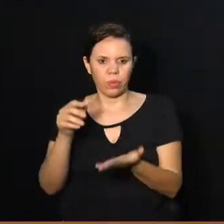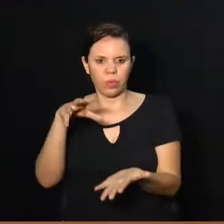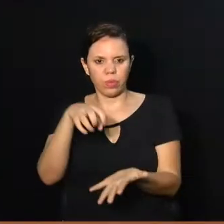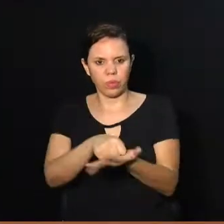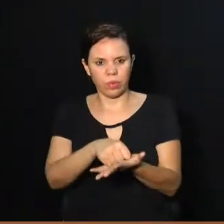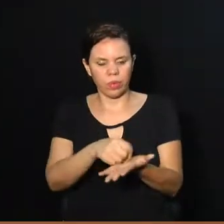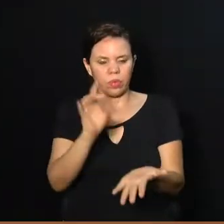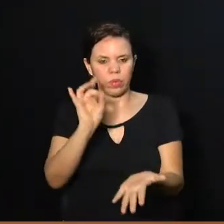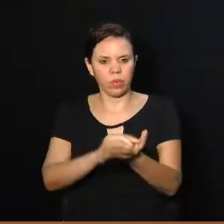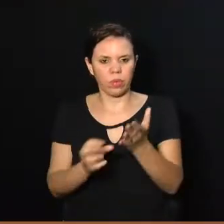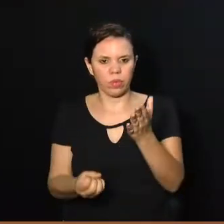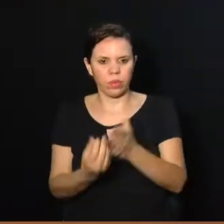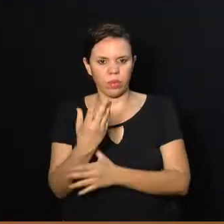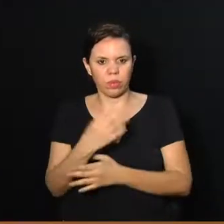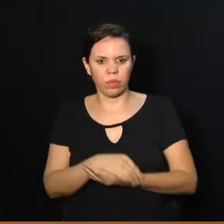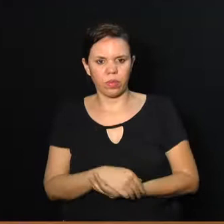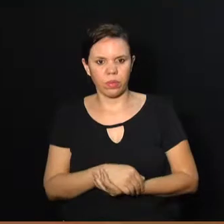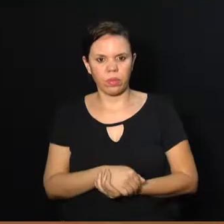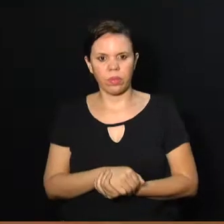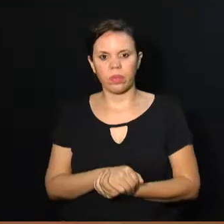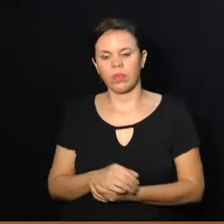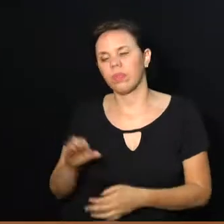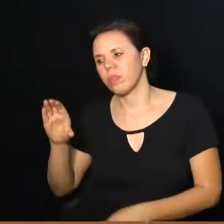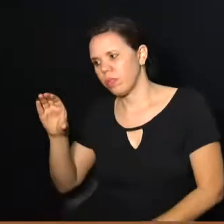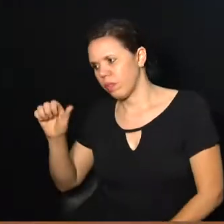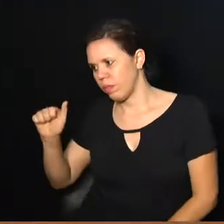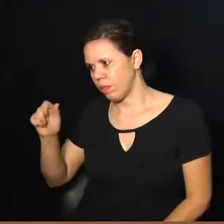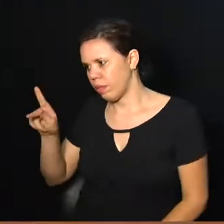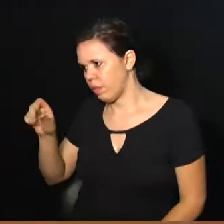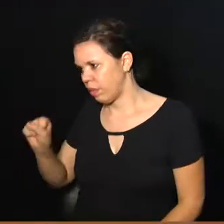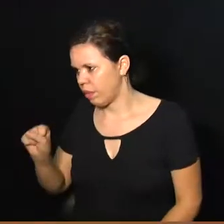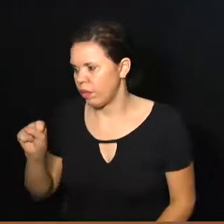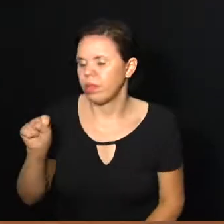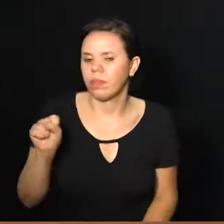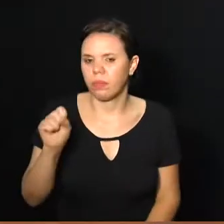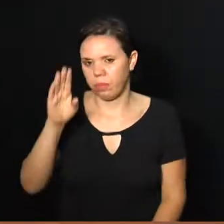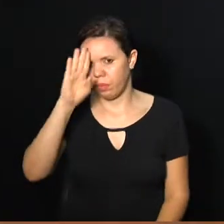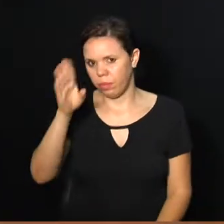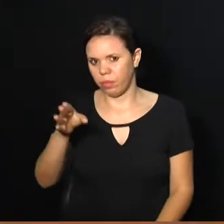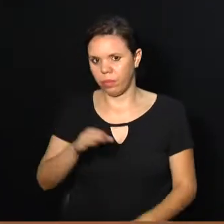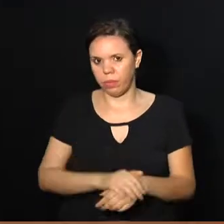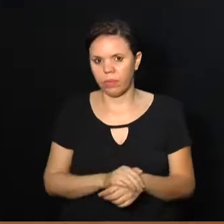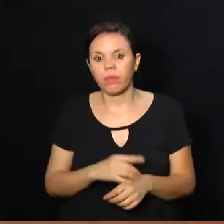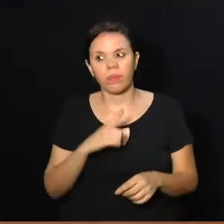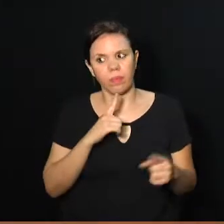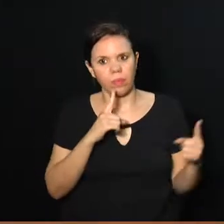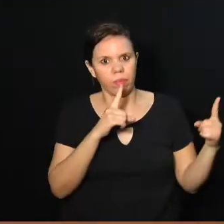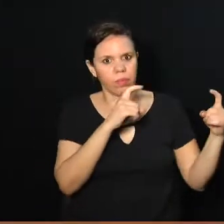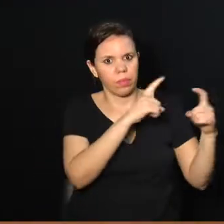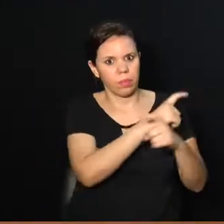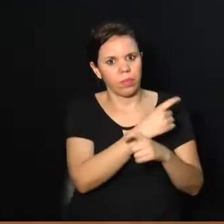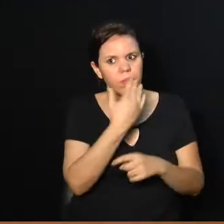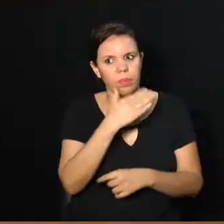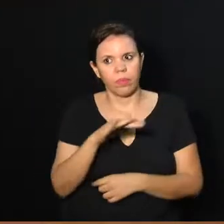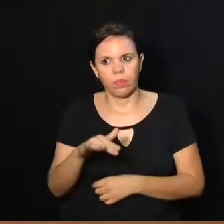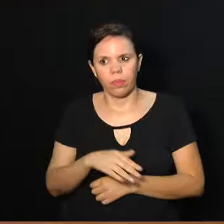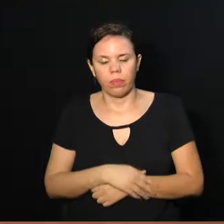são realizados. Né? O CAPS-I, principalmente, que é onde eu mostrei que existe uma dificuldade com essas